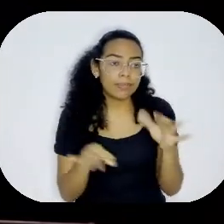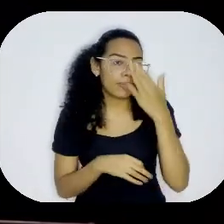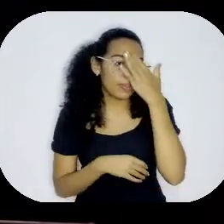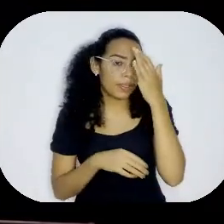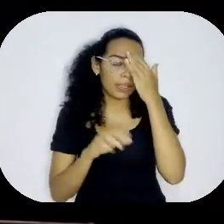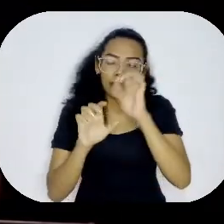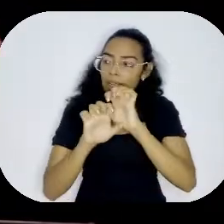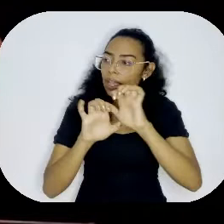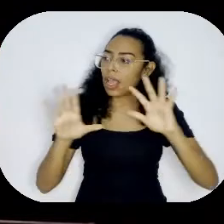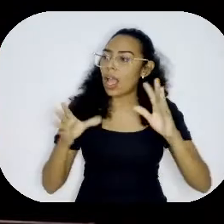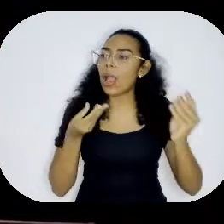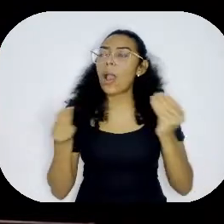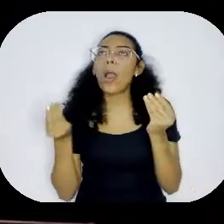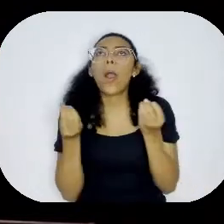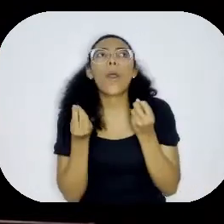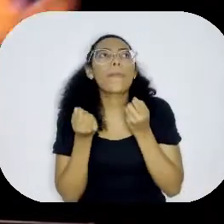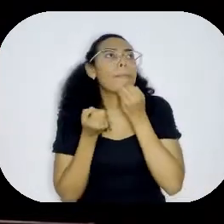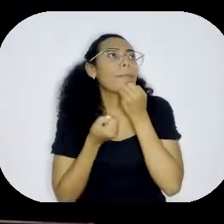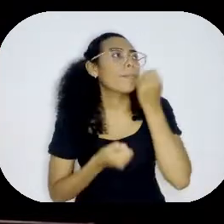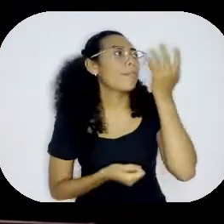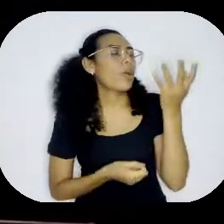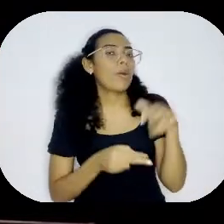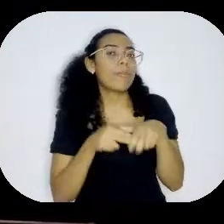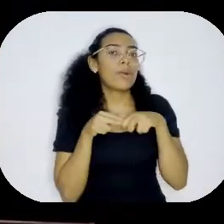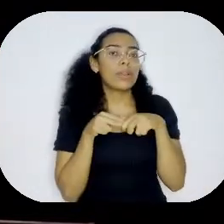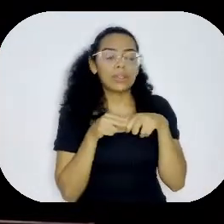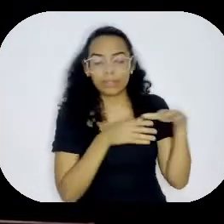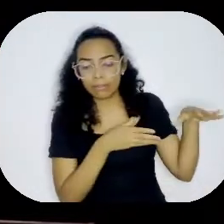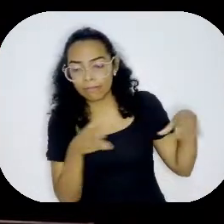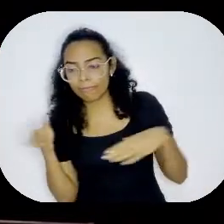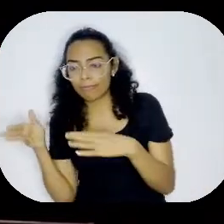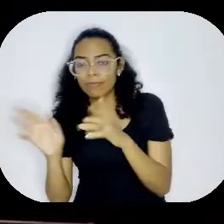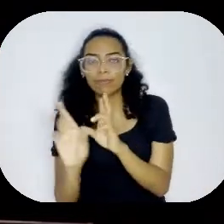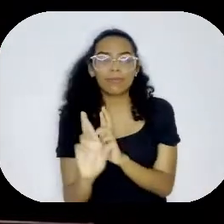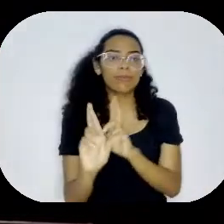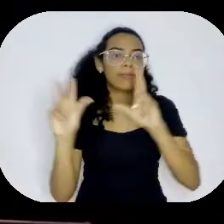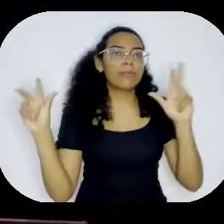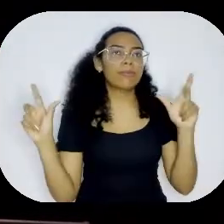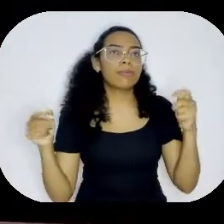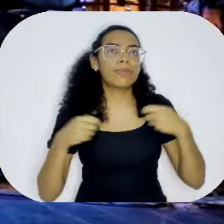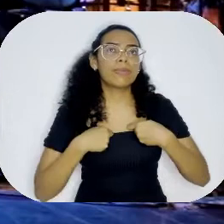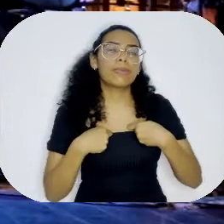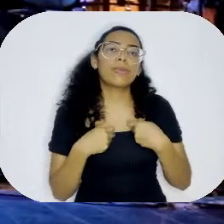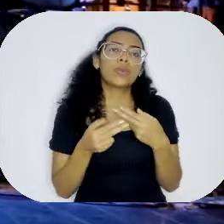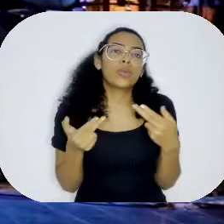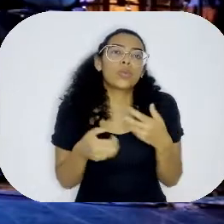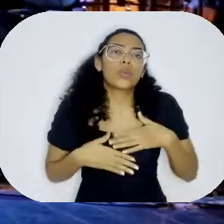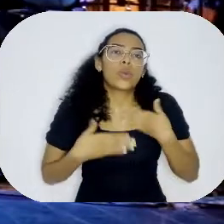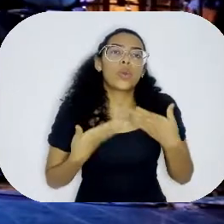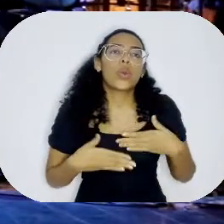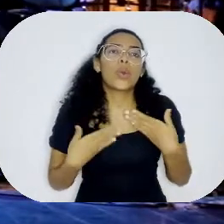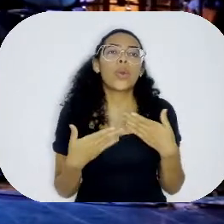em código simples e compreensível, cai como chuva em terra fértil. Faz-se veículo de